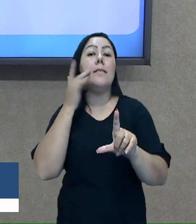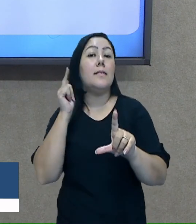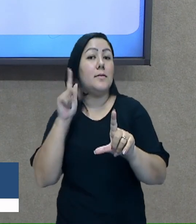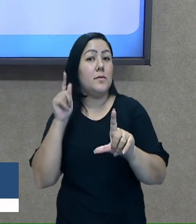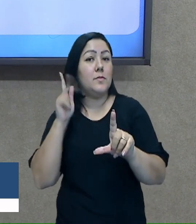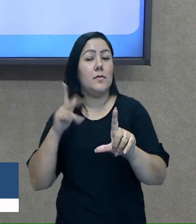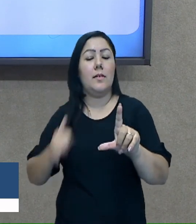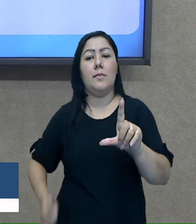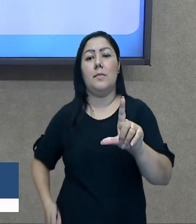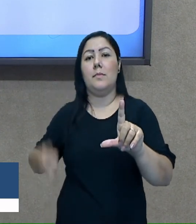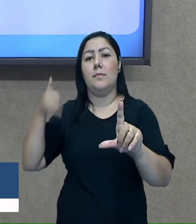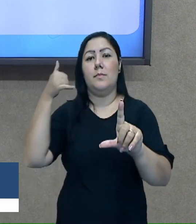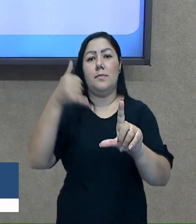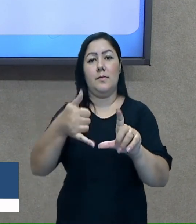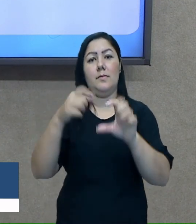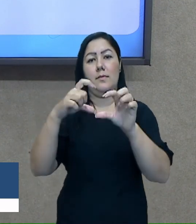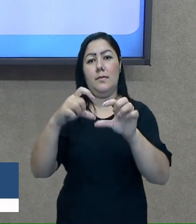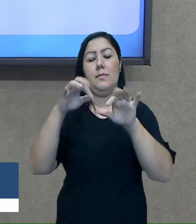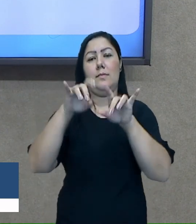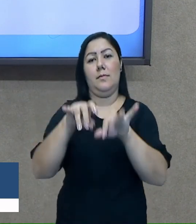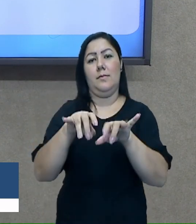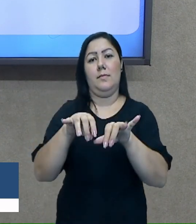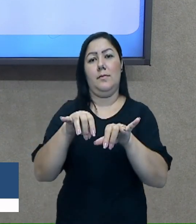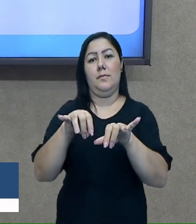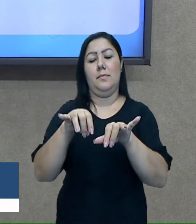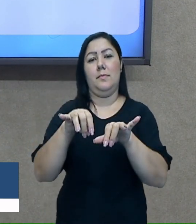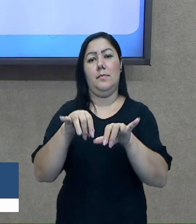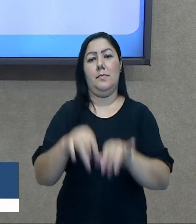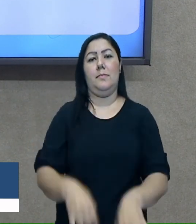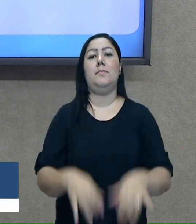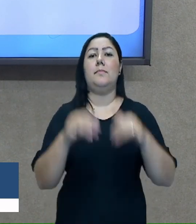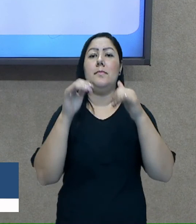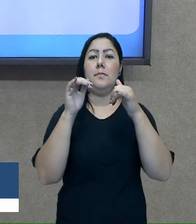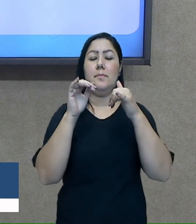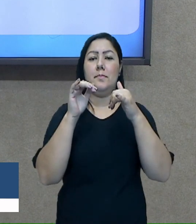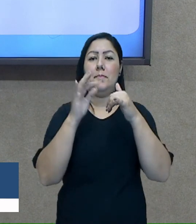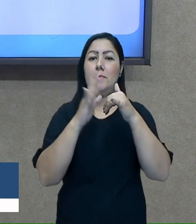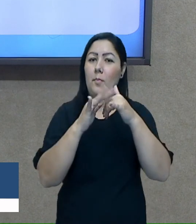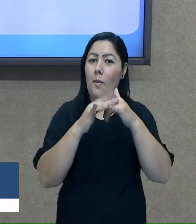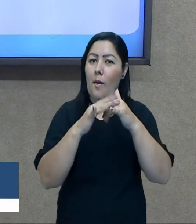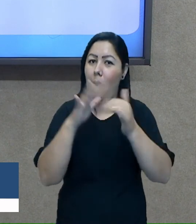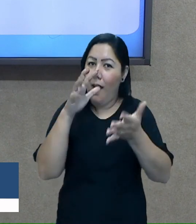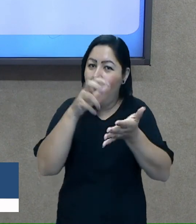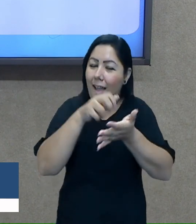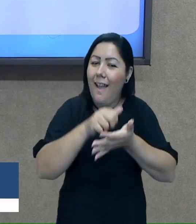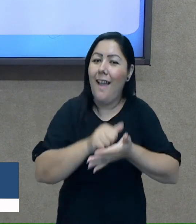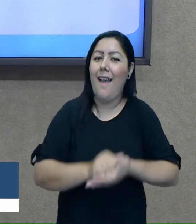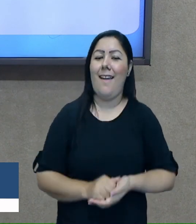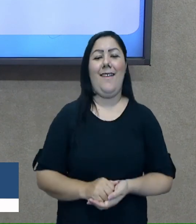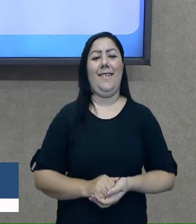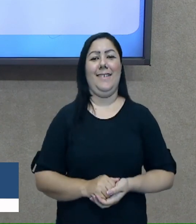SMED-GV, aponte a câmera do seu celular na imagem que aparece no canto da tela. Se